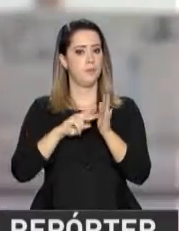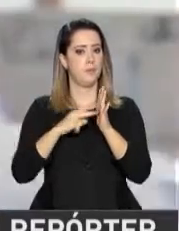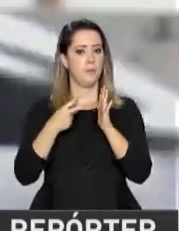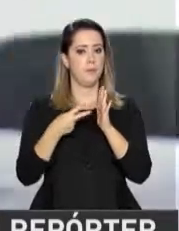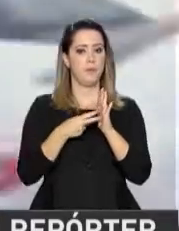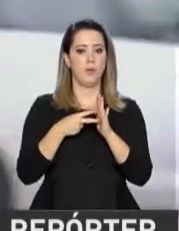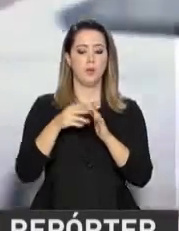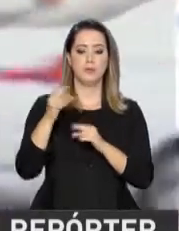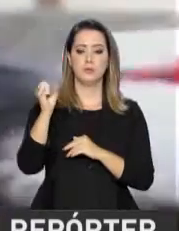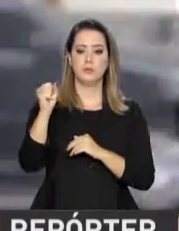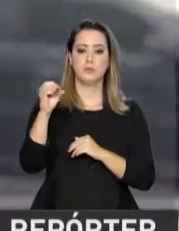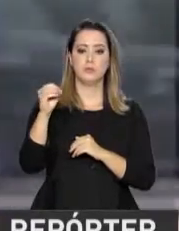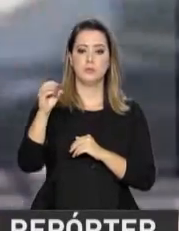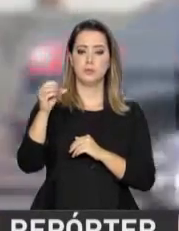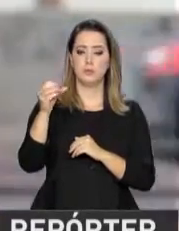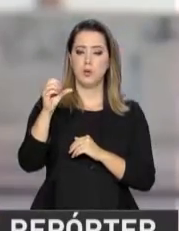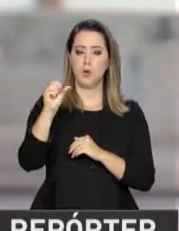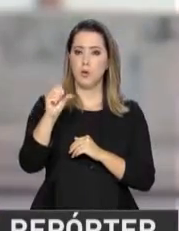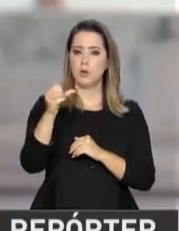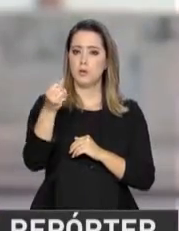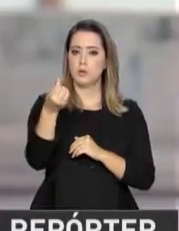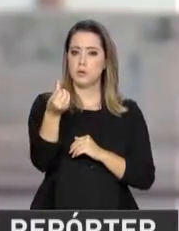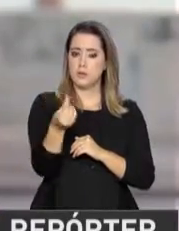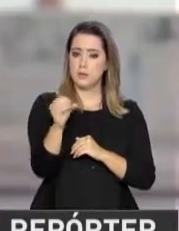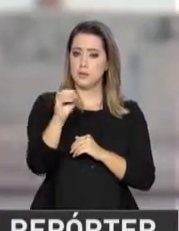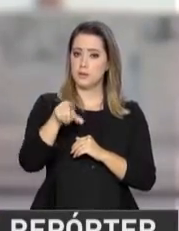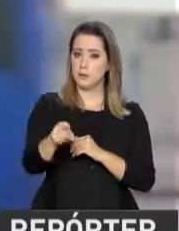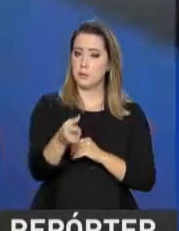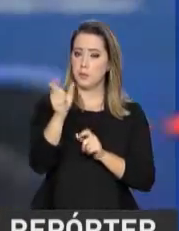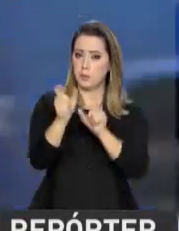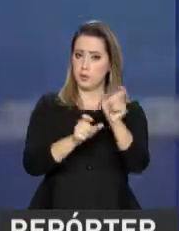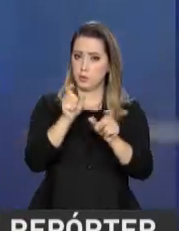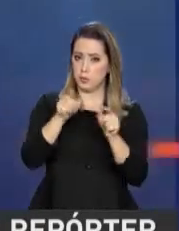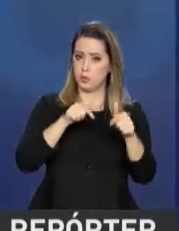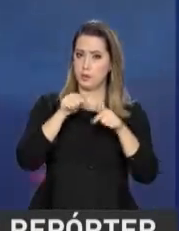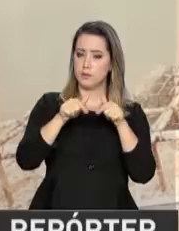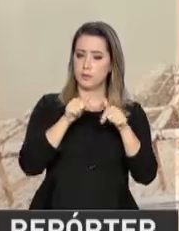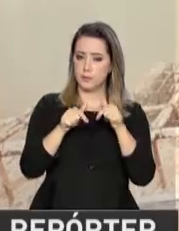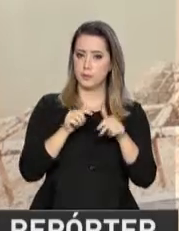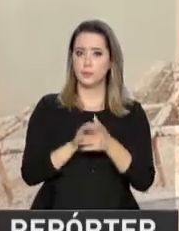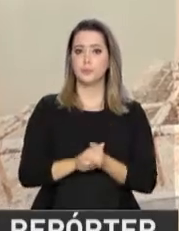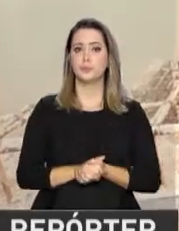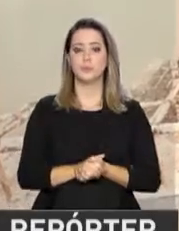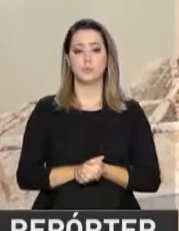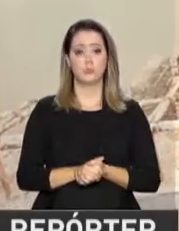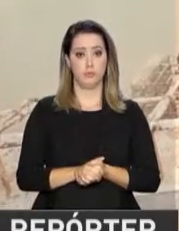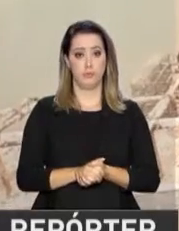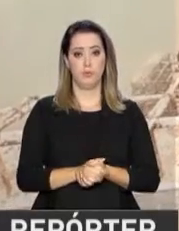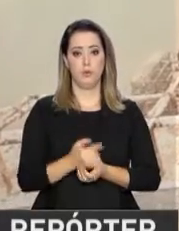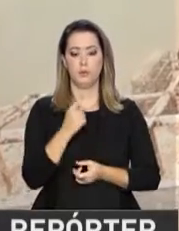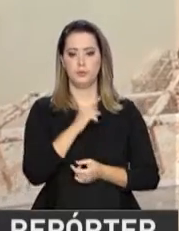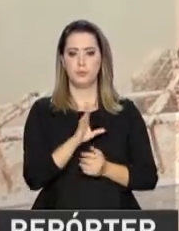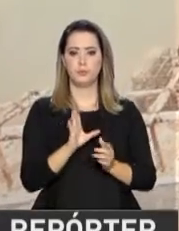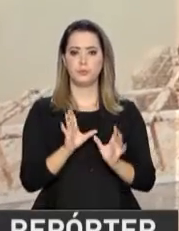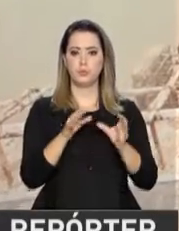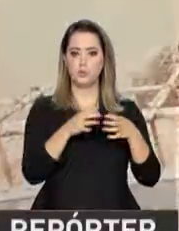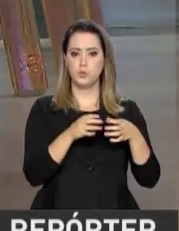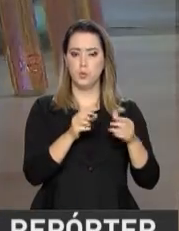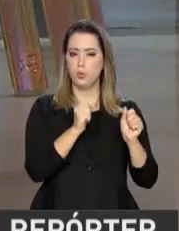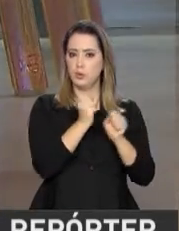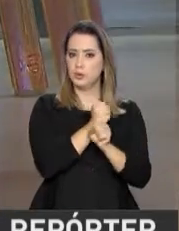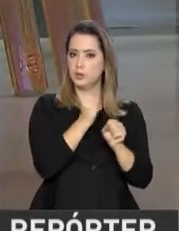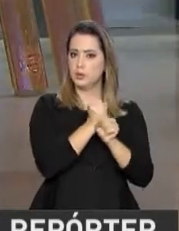cerca de 860 mil pessoas a mais no mercado de trabalho os destaques vão para as áreas de construção